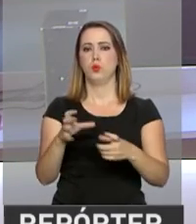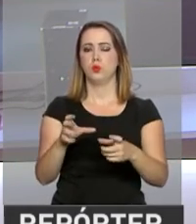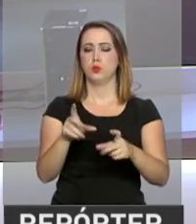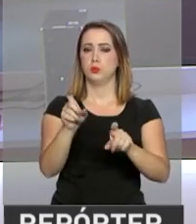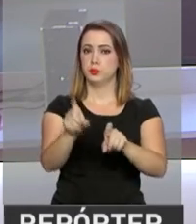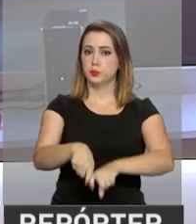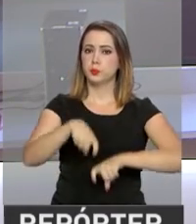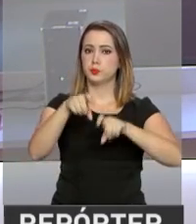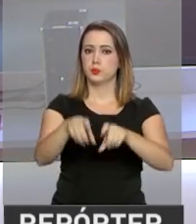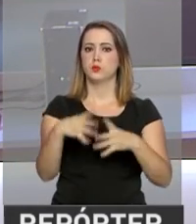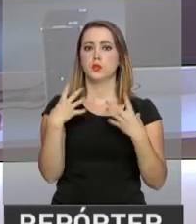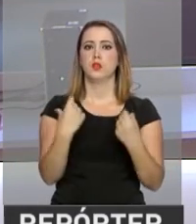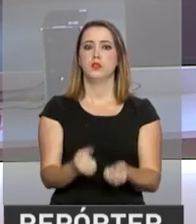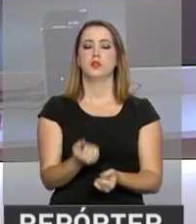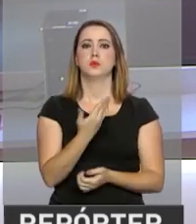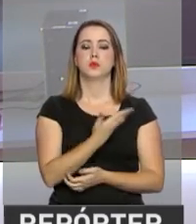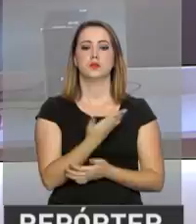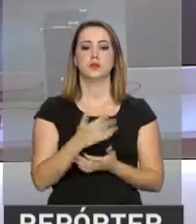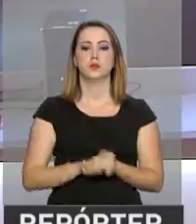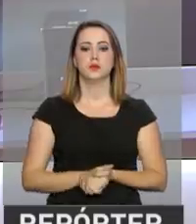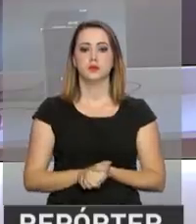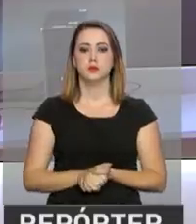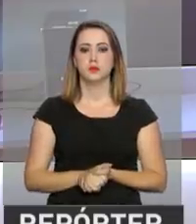de Jéssica do Amaral.